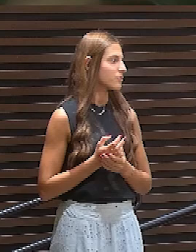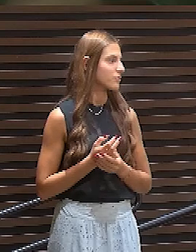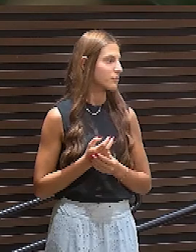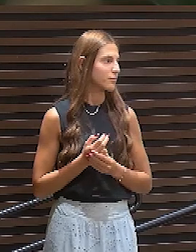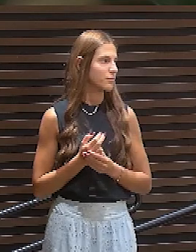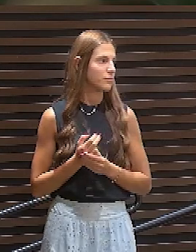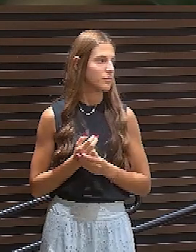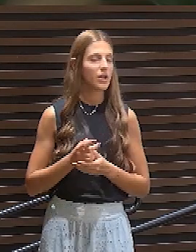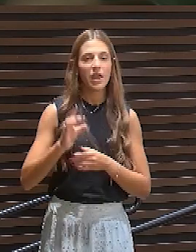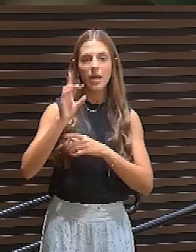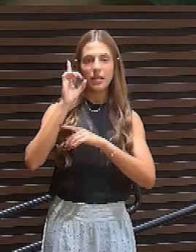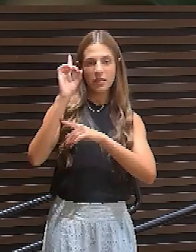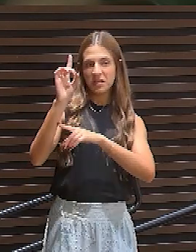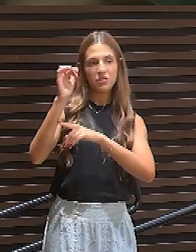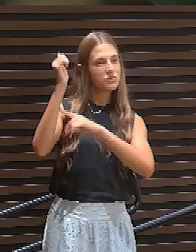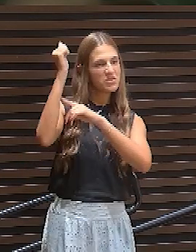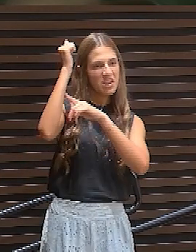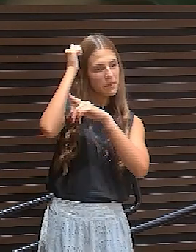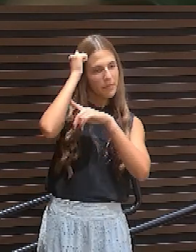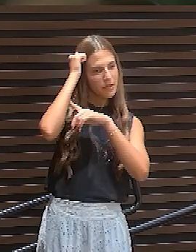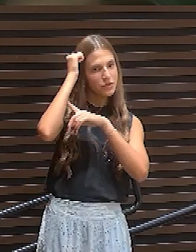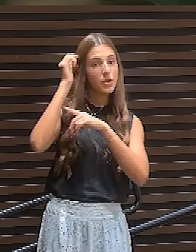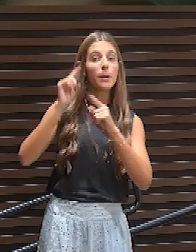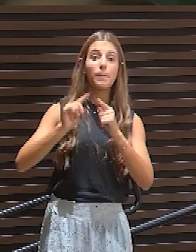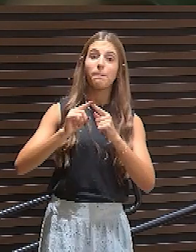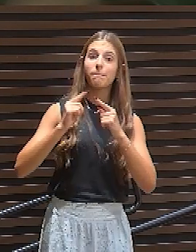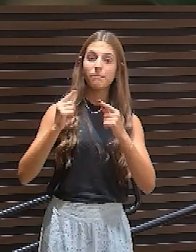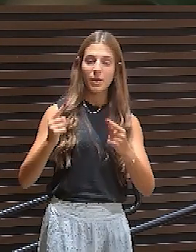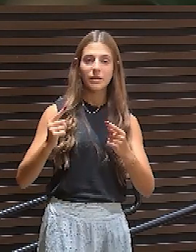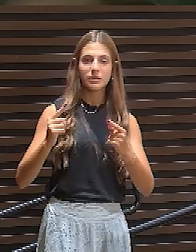Deus não se arrepende, mas Ele muda de ponto.